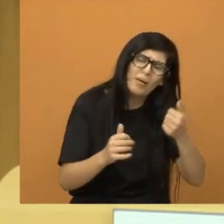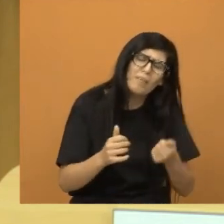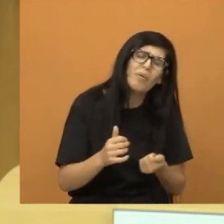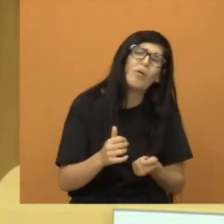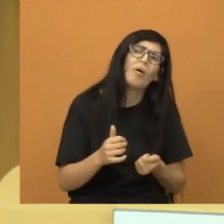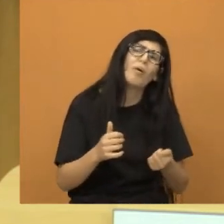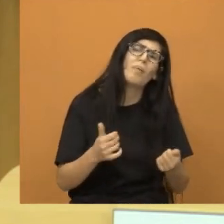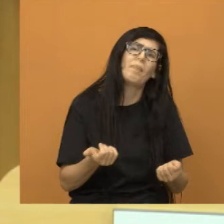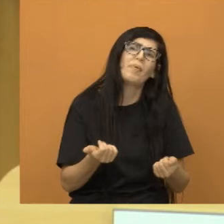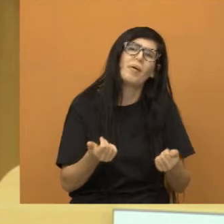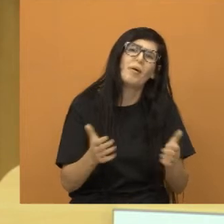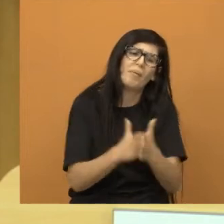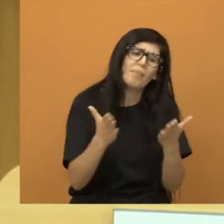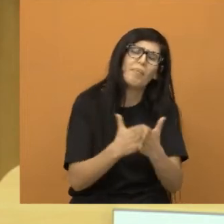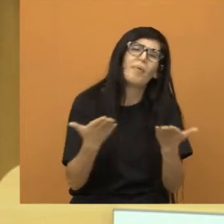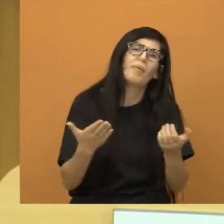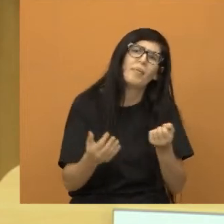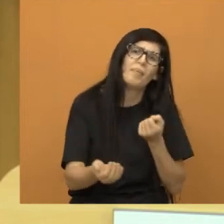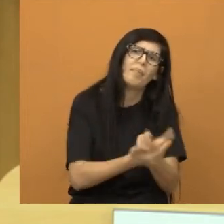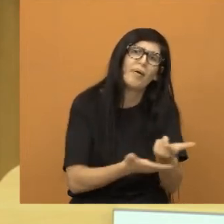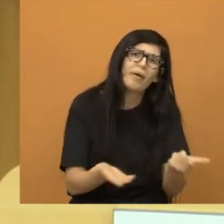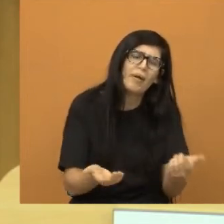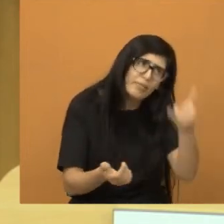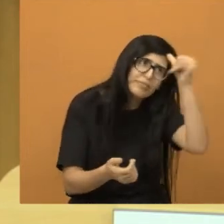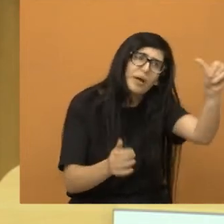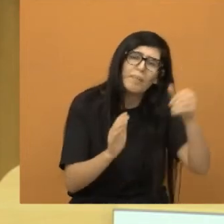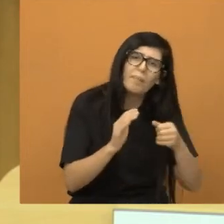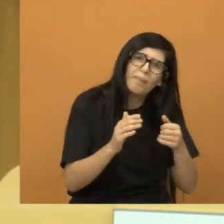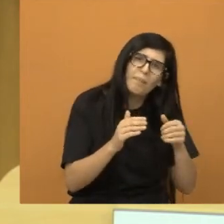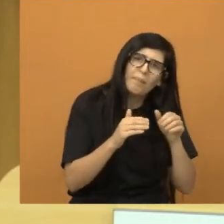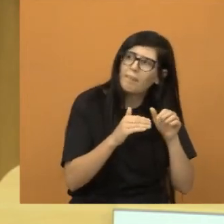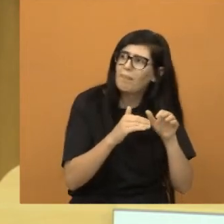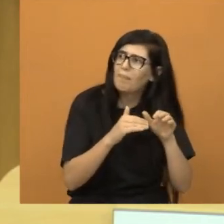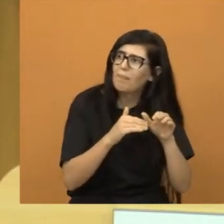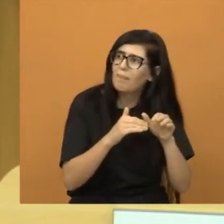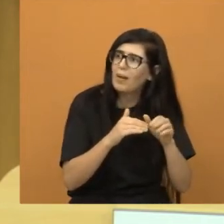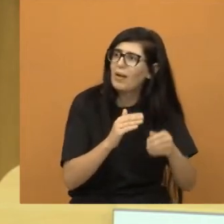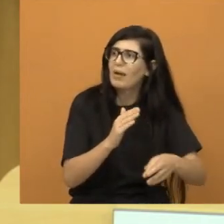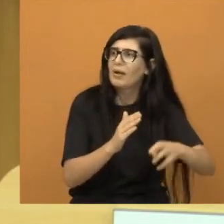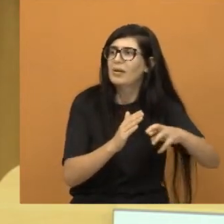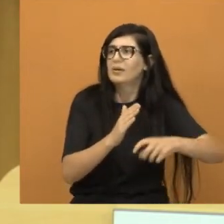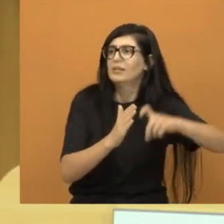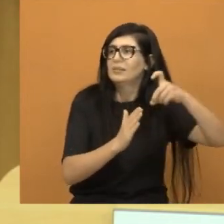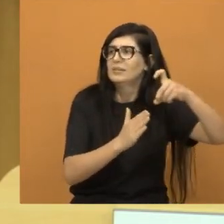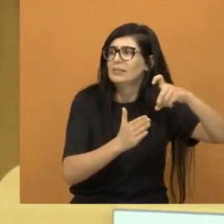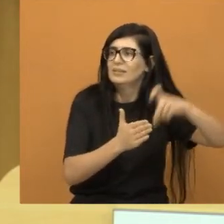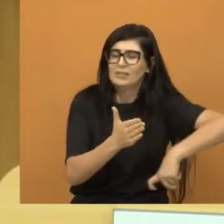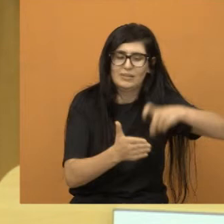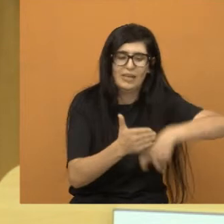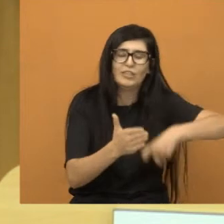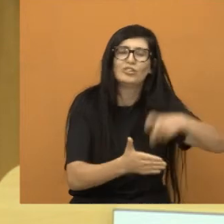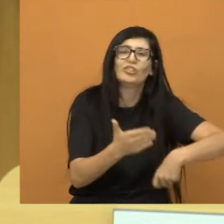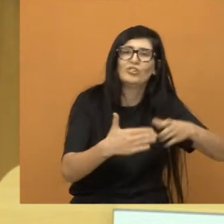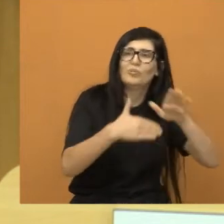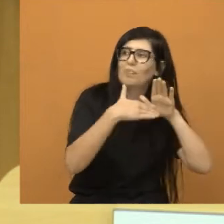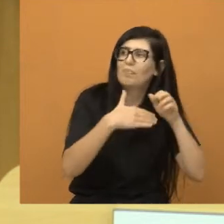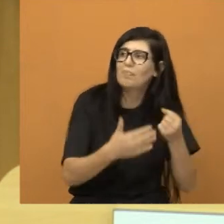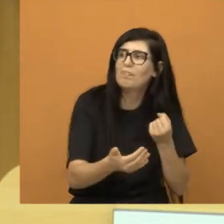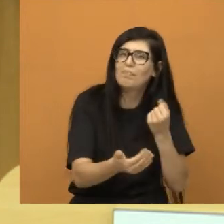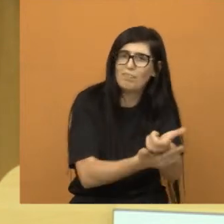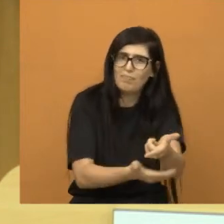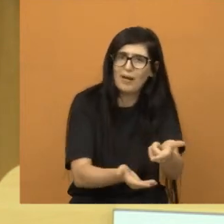de água e a tarifa de coleta de esgoto no nosso município. Mas eu penso também que essa